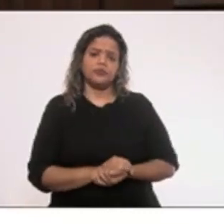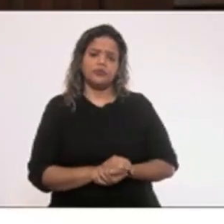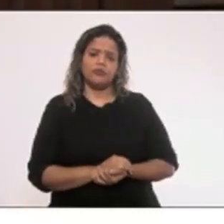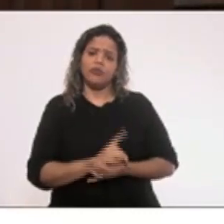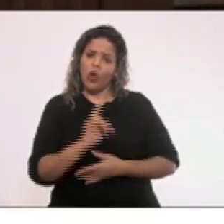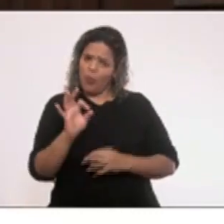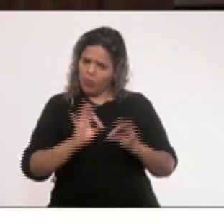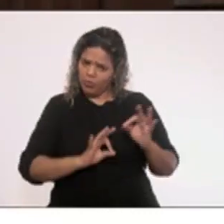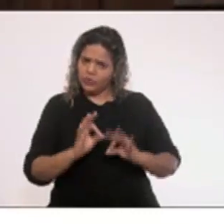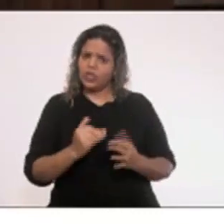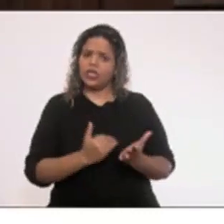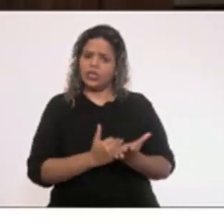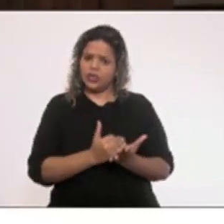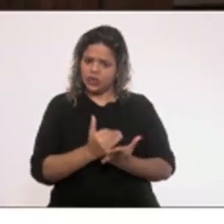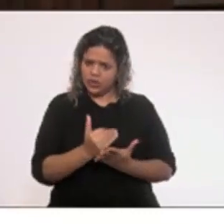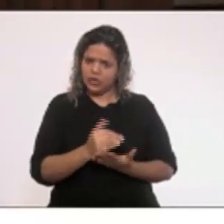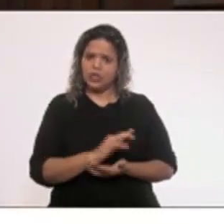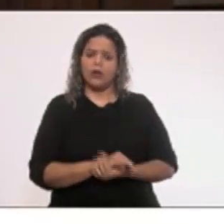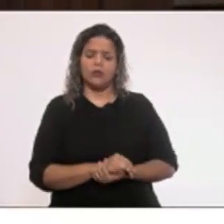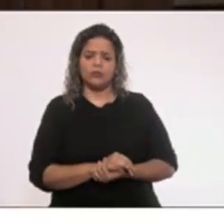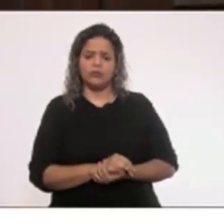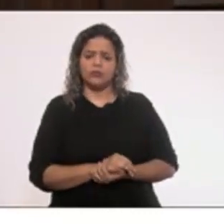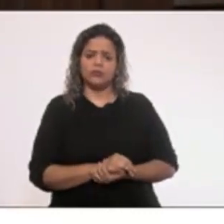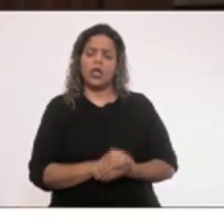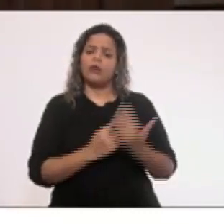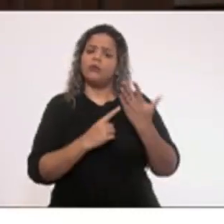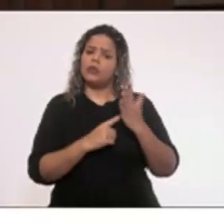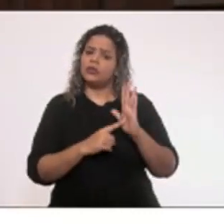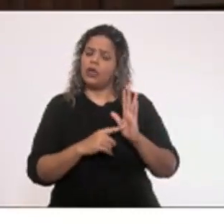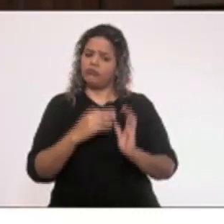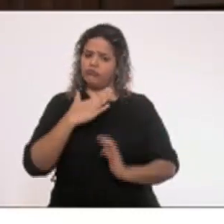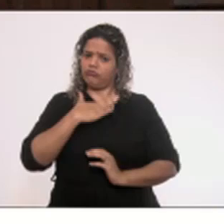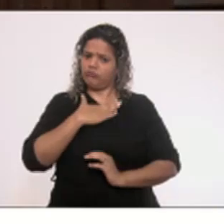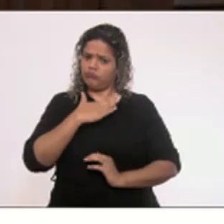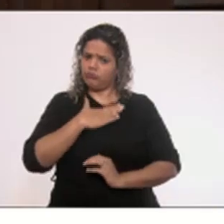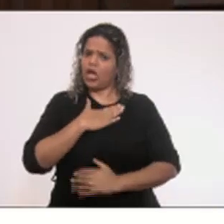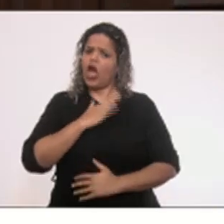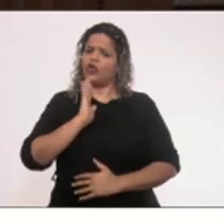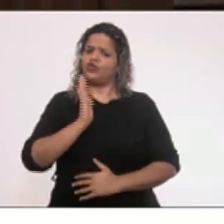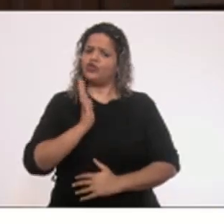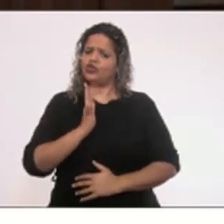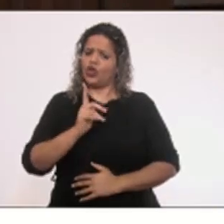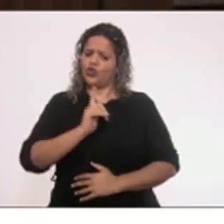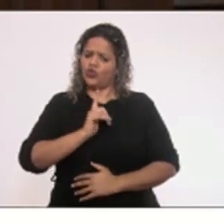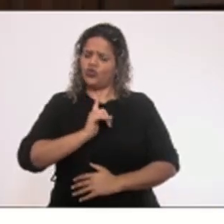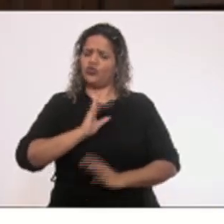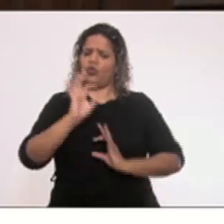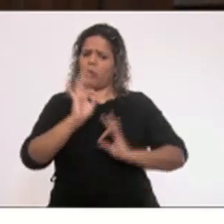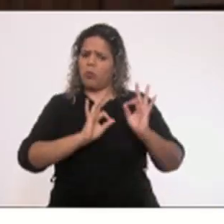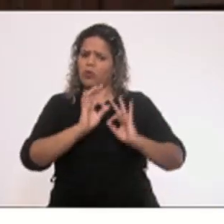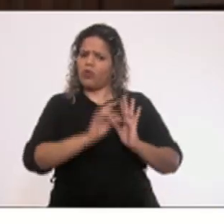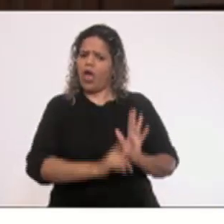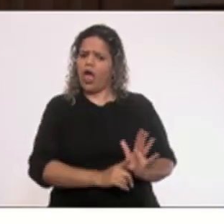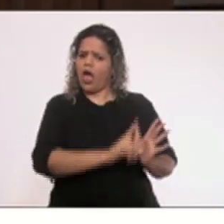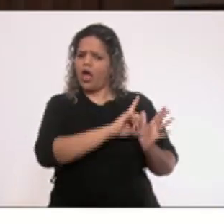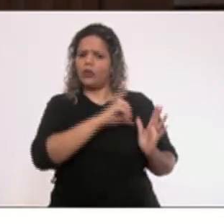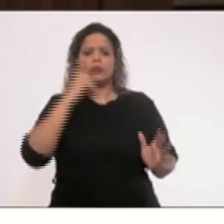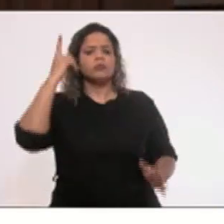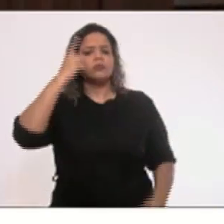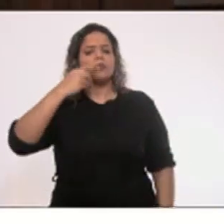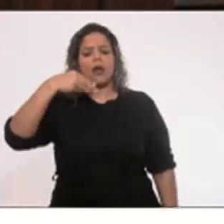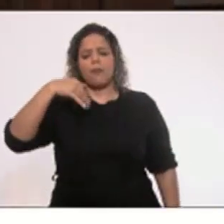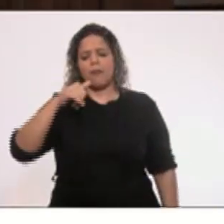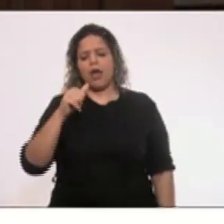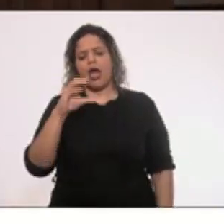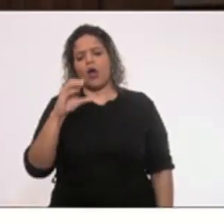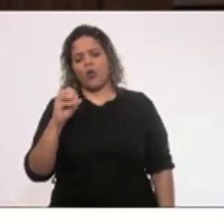o projeto inicial foi apresentado por mim, mas já havia um projeto tramitando do deputado Marcos